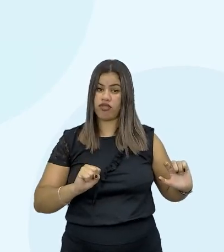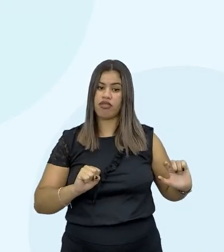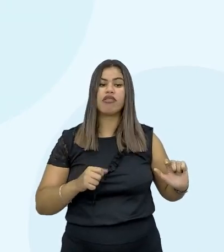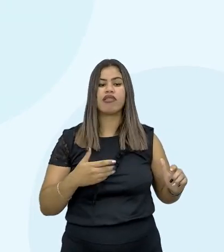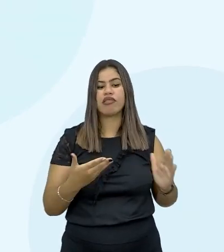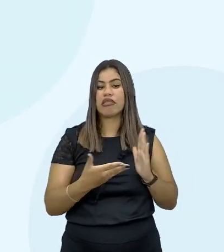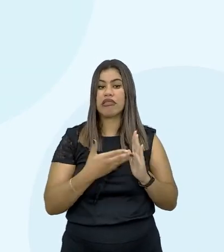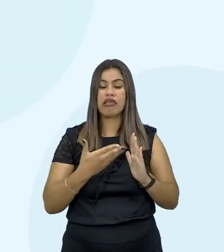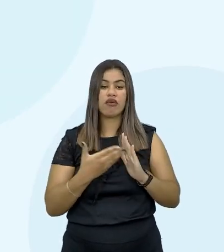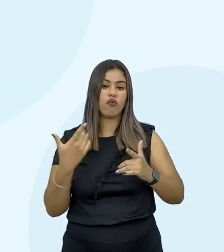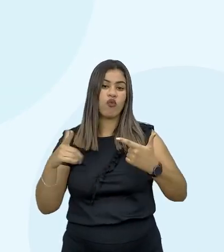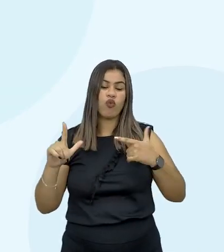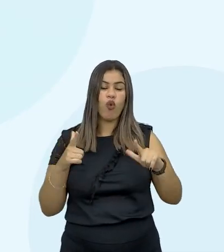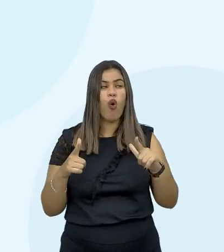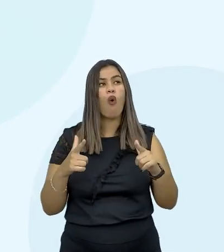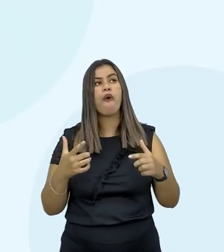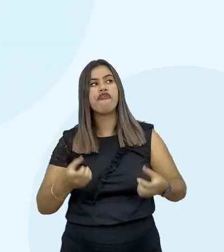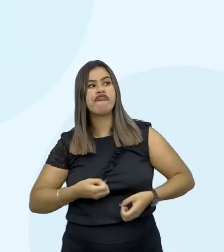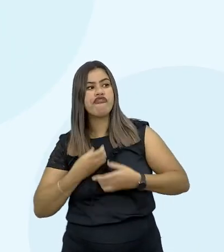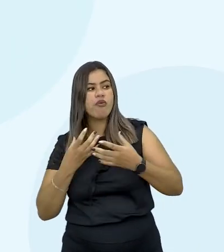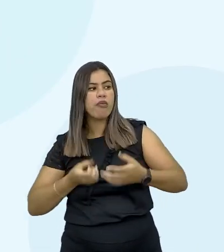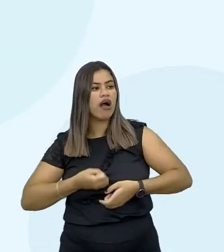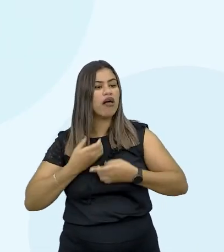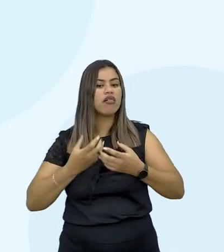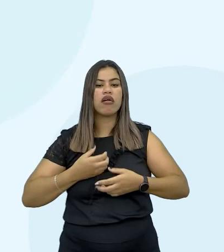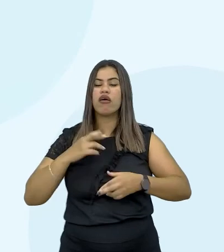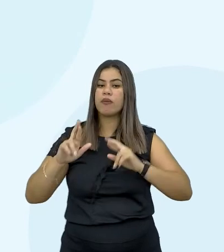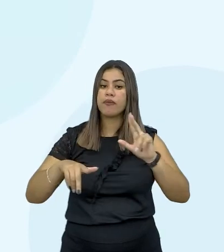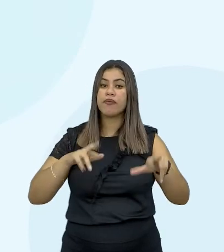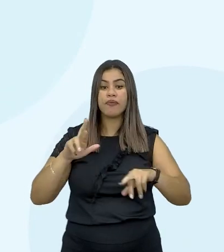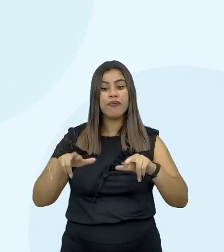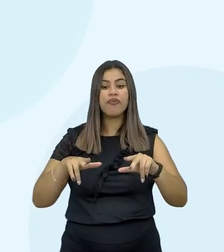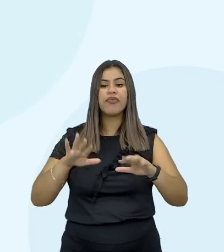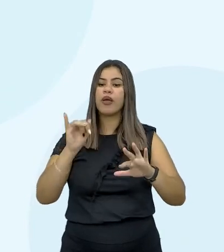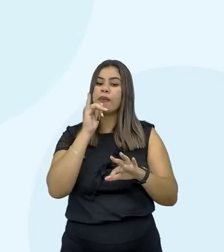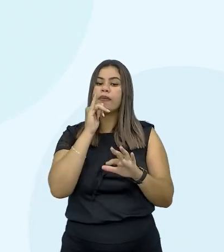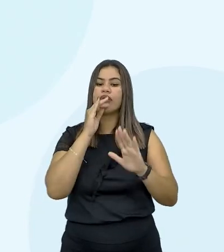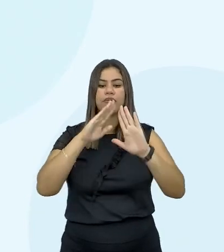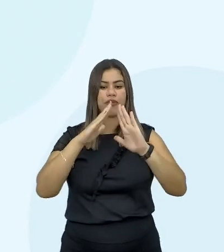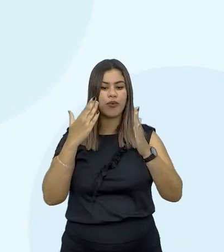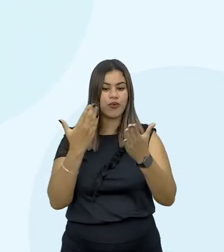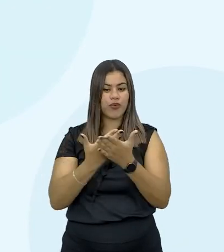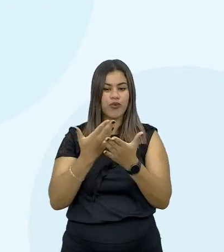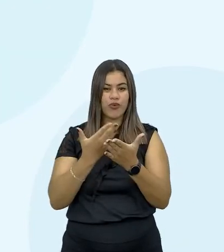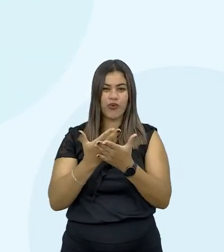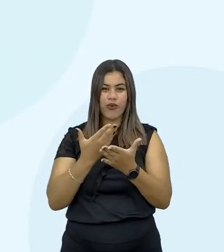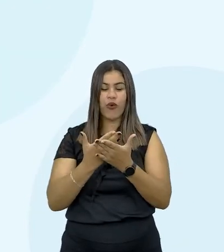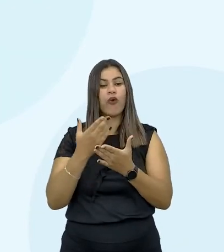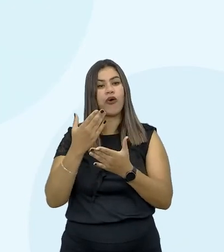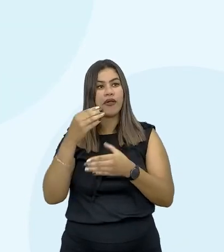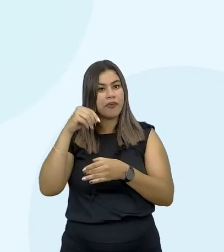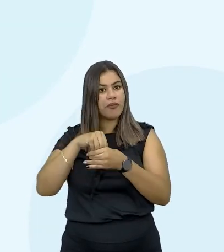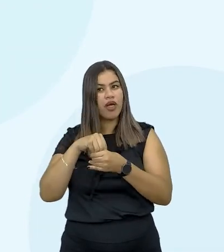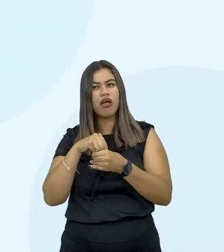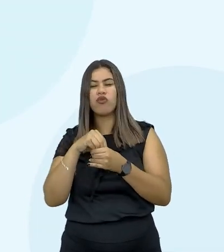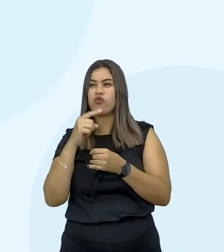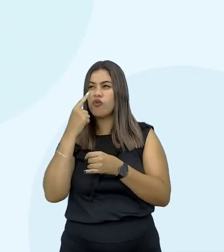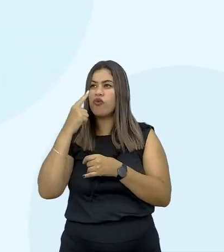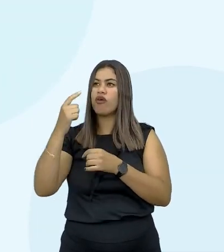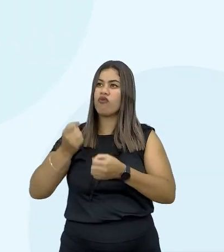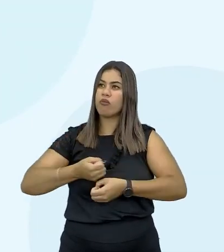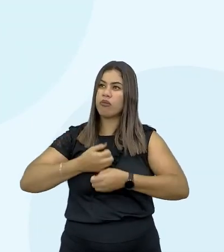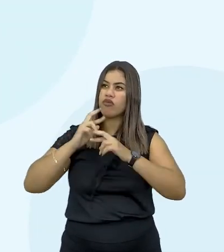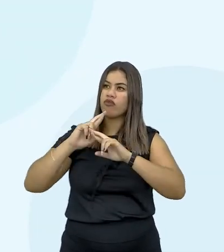outras informações. Então, se você se deparar com uma outra informação na escola, você também pode fazer a sua pesquisa. Então,